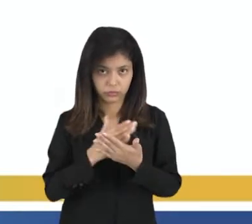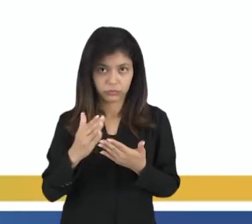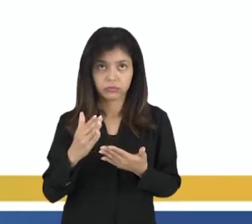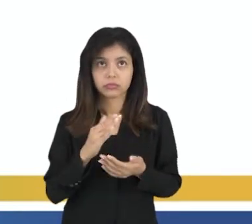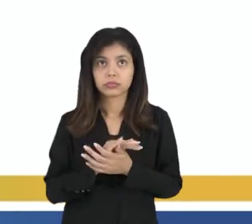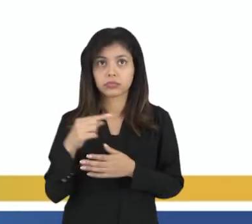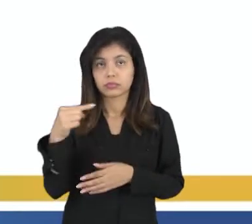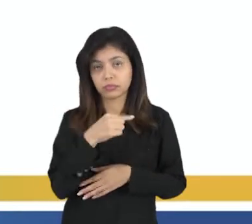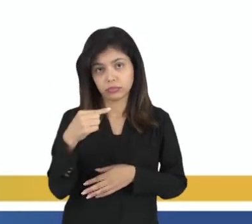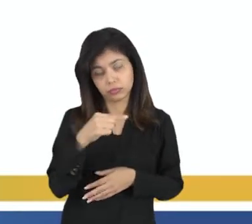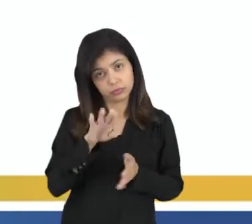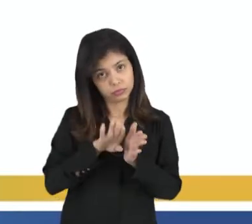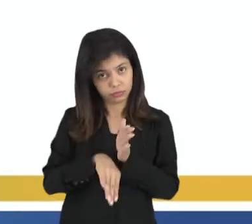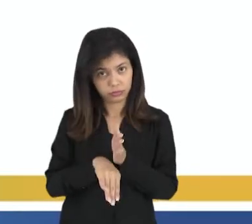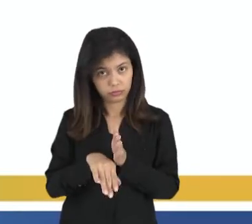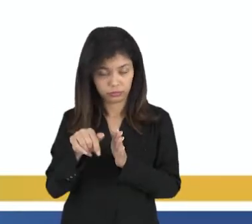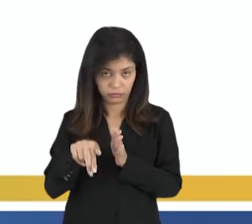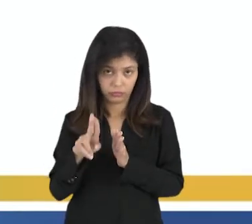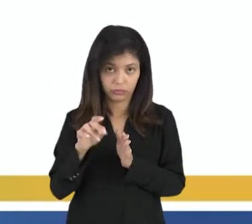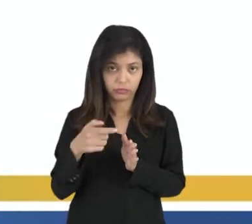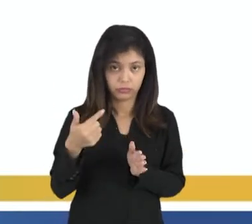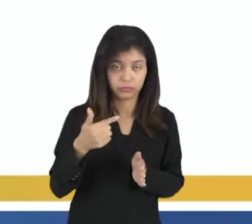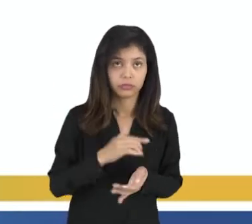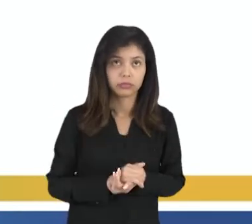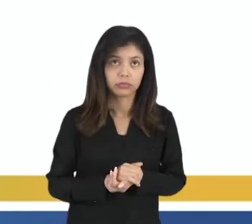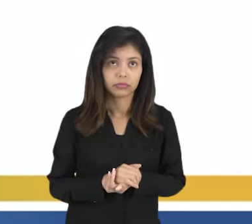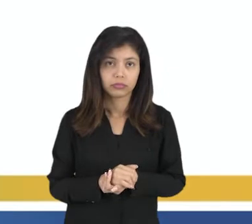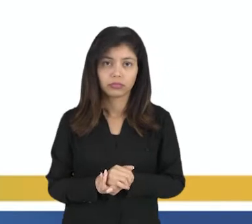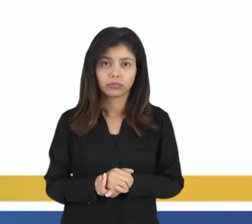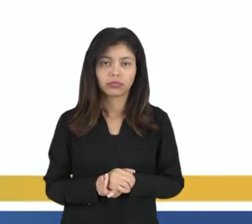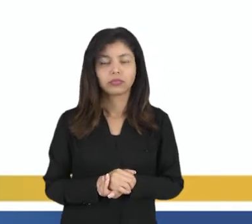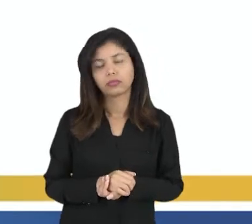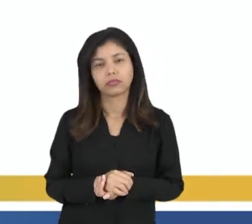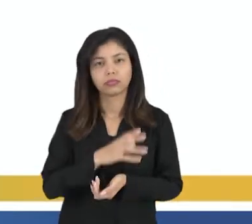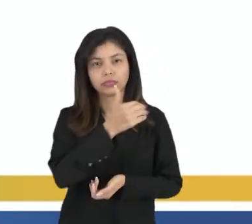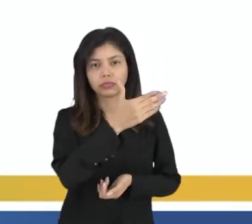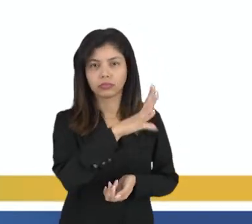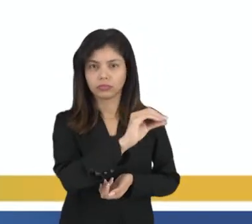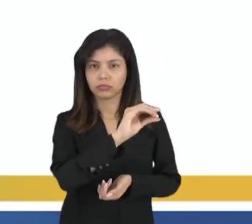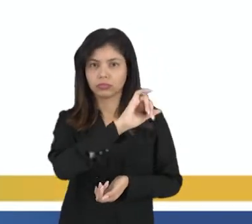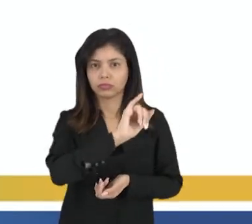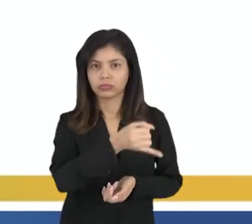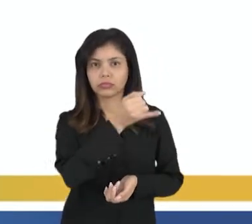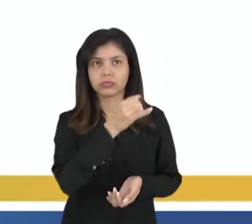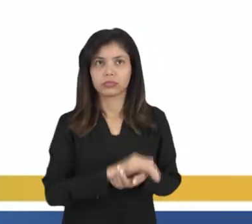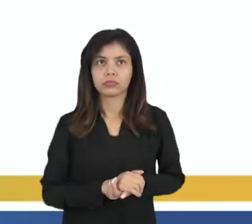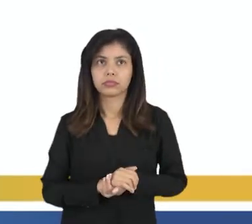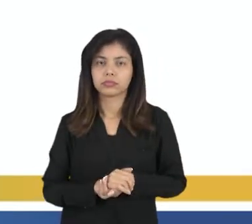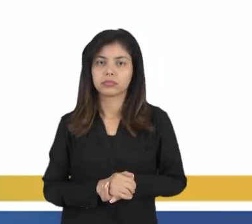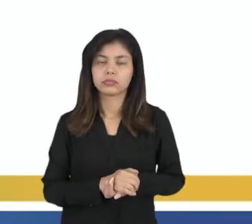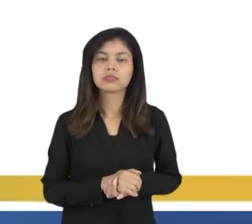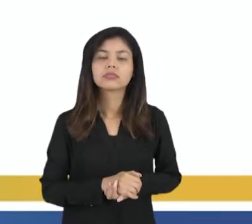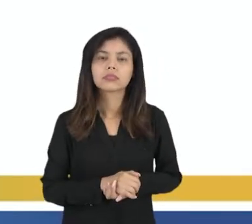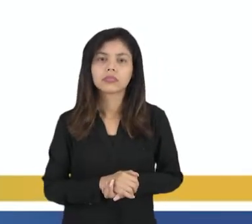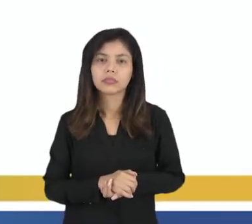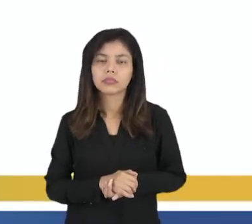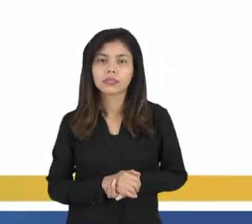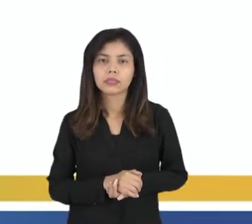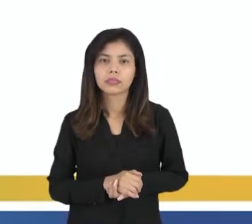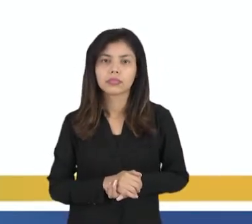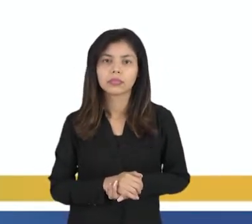inicial menos o que foi desperdiçado. Por exemplo, se eu dei 10 joules aqui, que é a unidade de calor, né, que calor